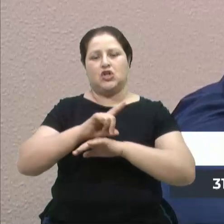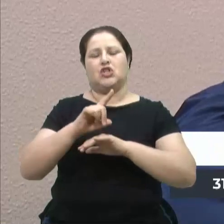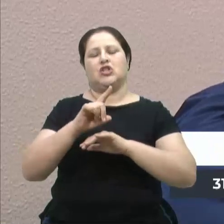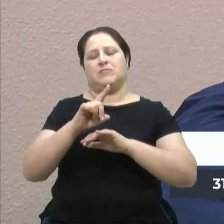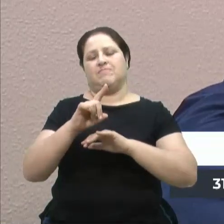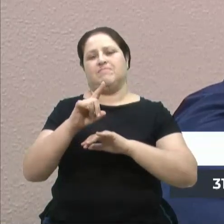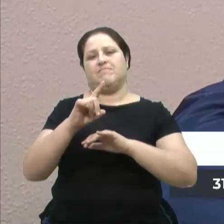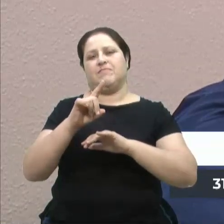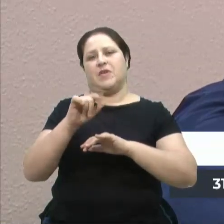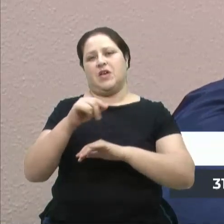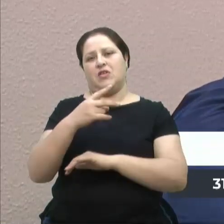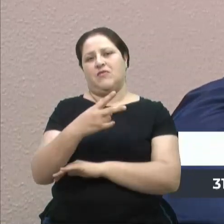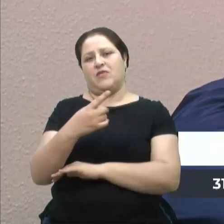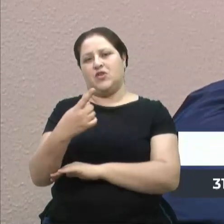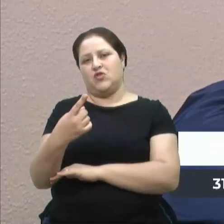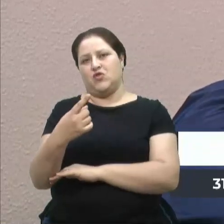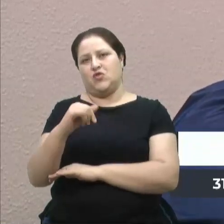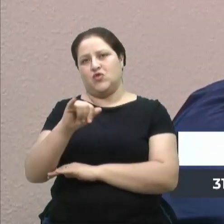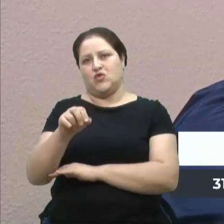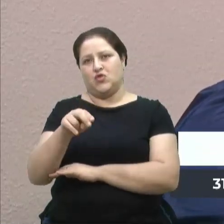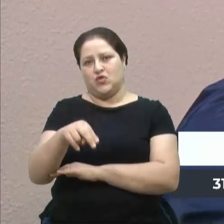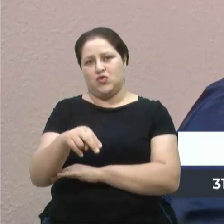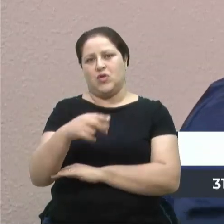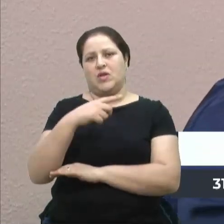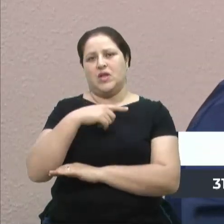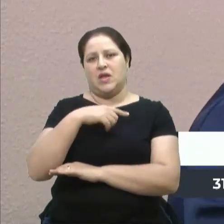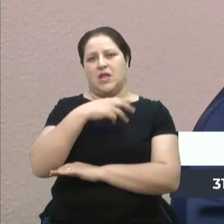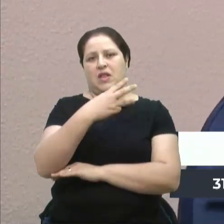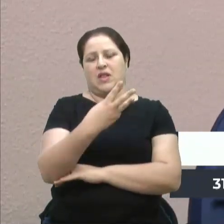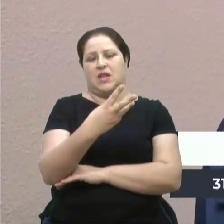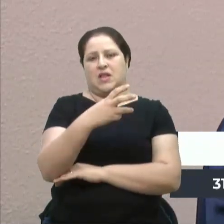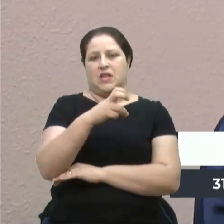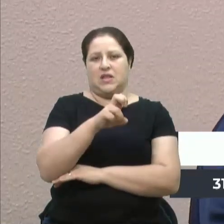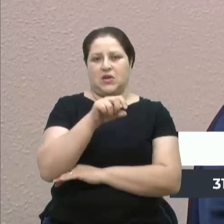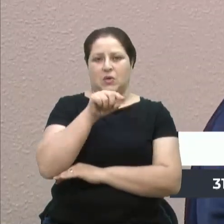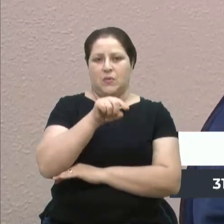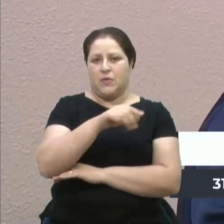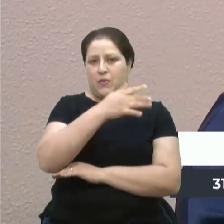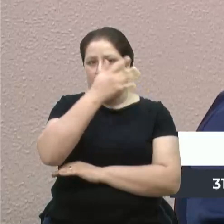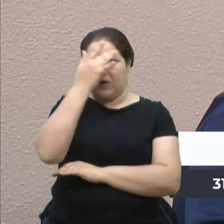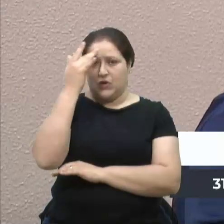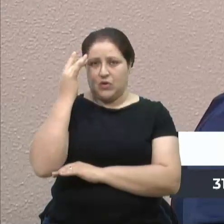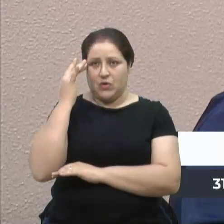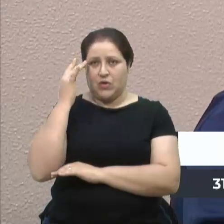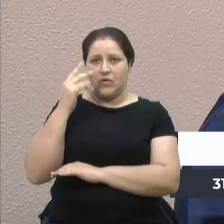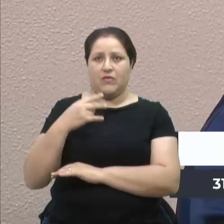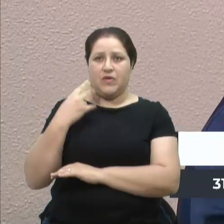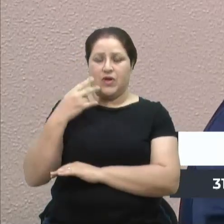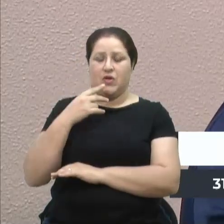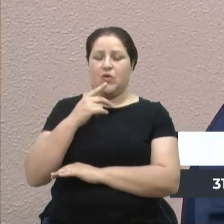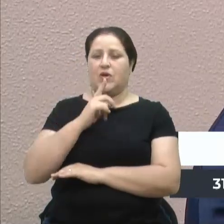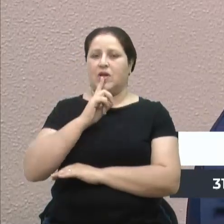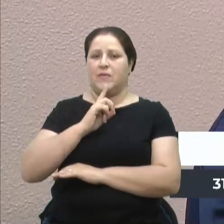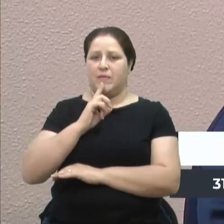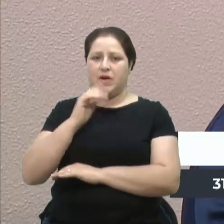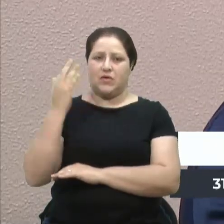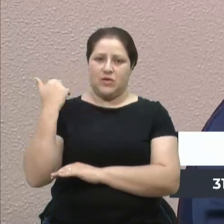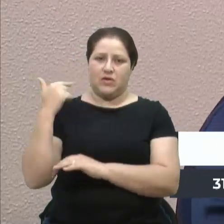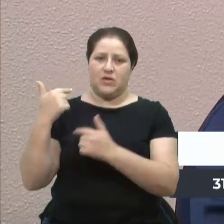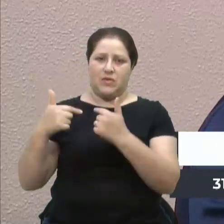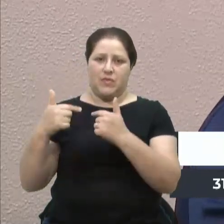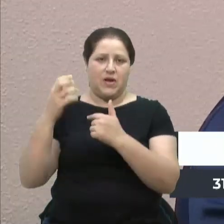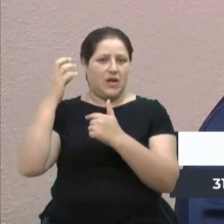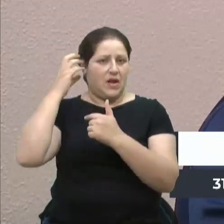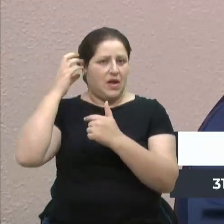de junho, nós tivemos 35.000 pessoas, vereador Alberto, senhor que era jornalista à época, né,